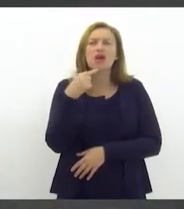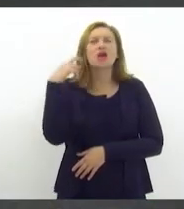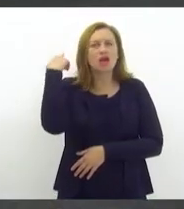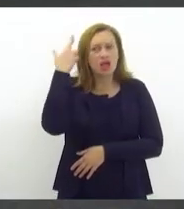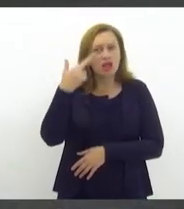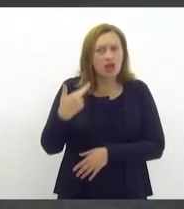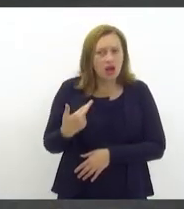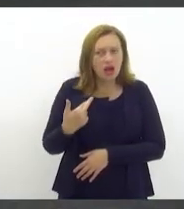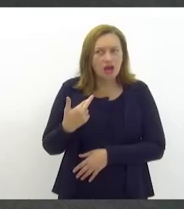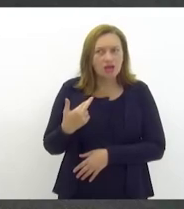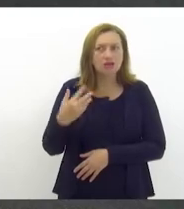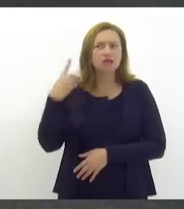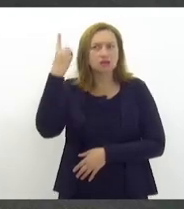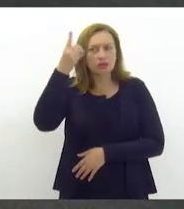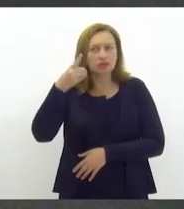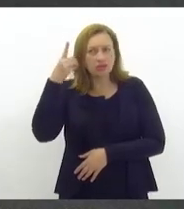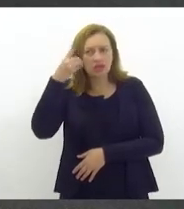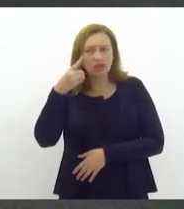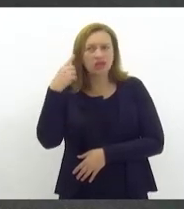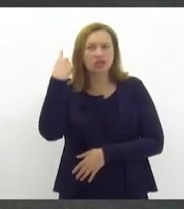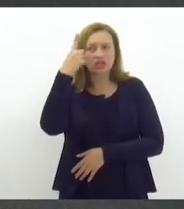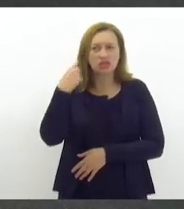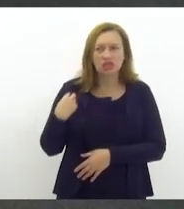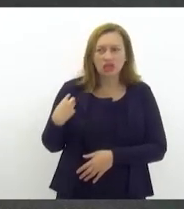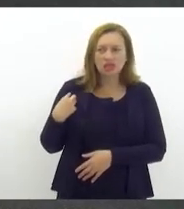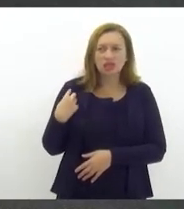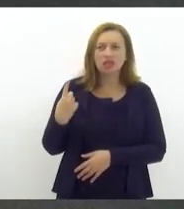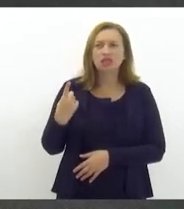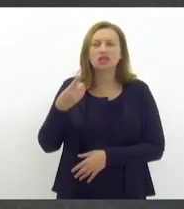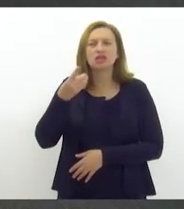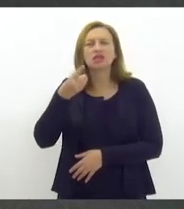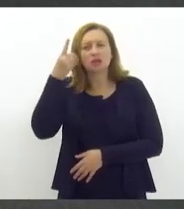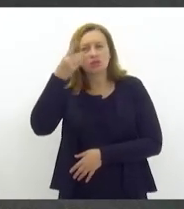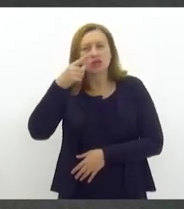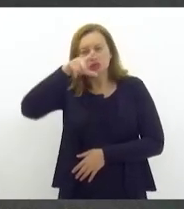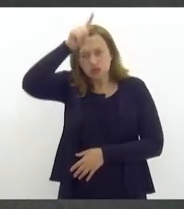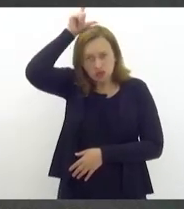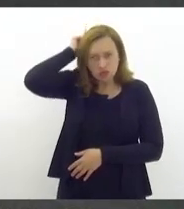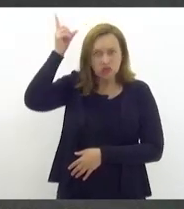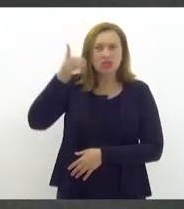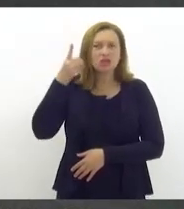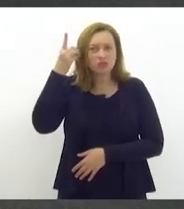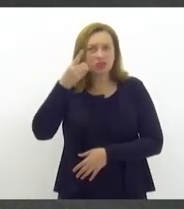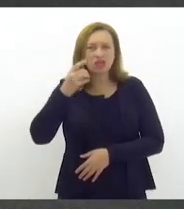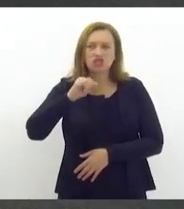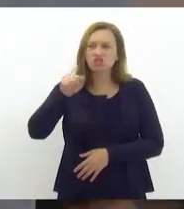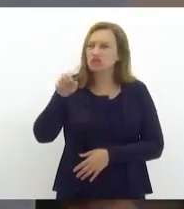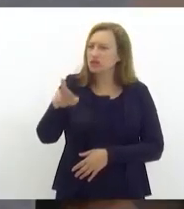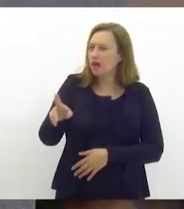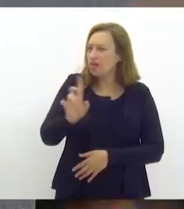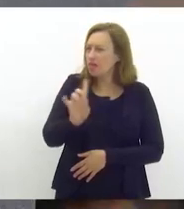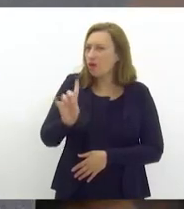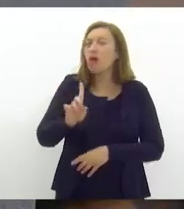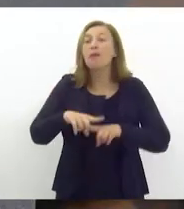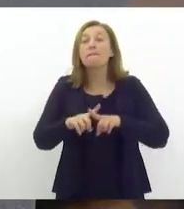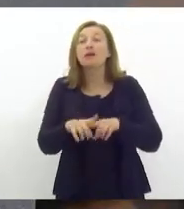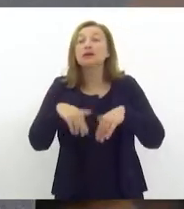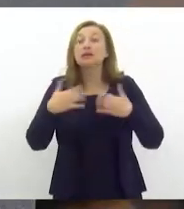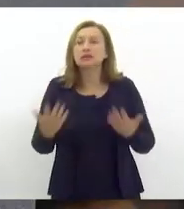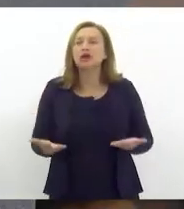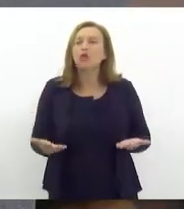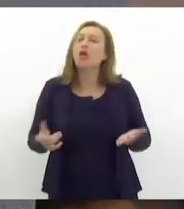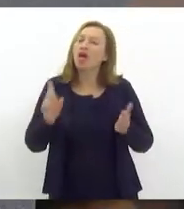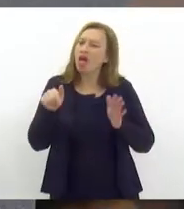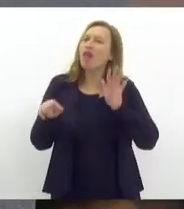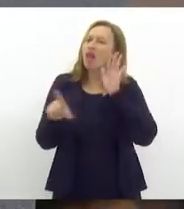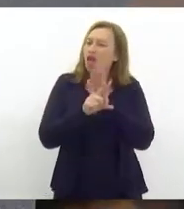Renata Souza, deputada Dani, acho que o deputado Luiz Paulo, o deputado Josemar não era ainda deputado. Mas então é